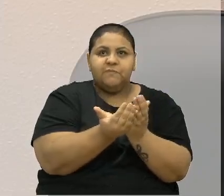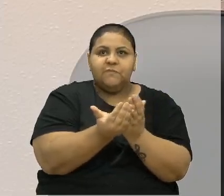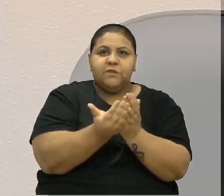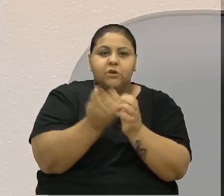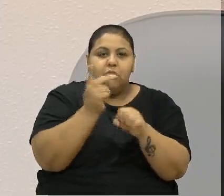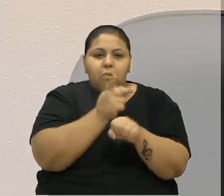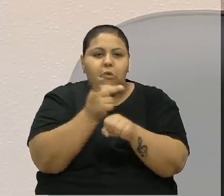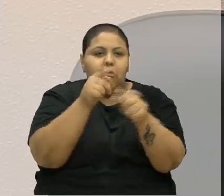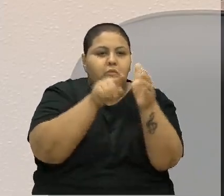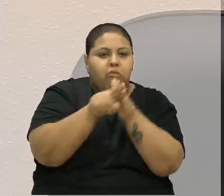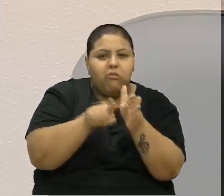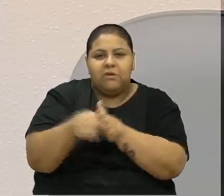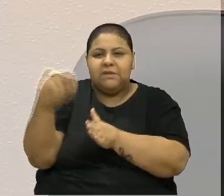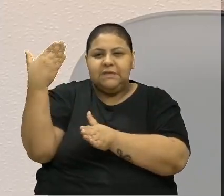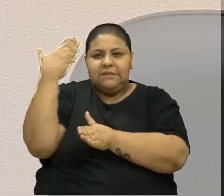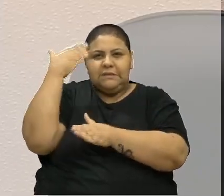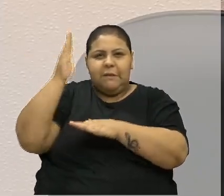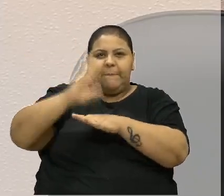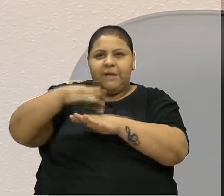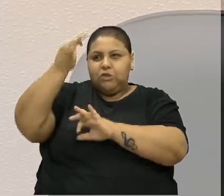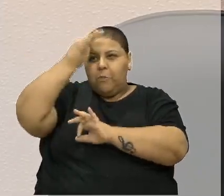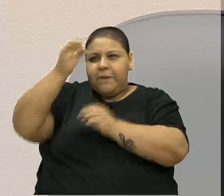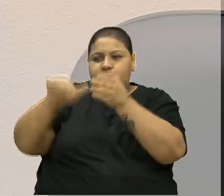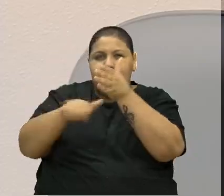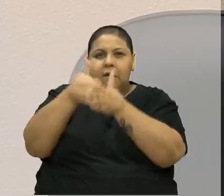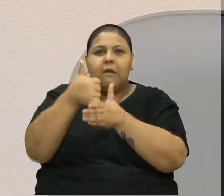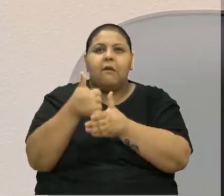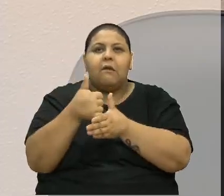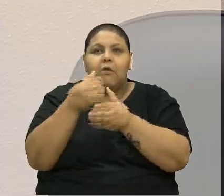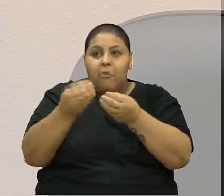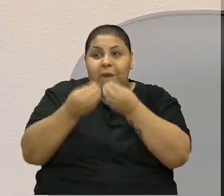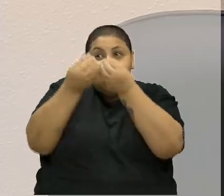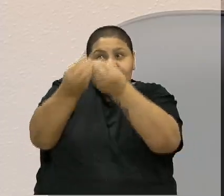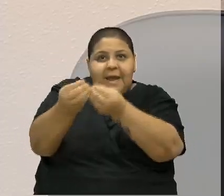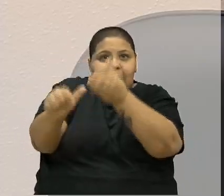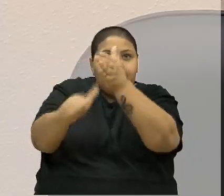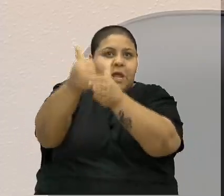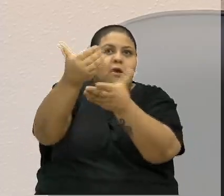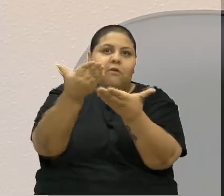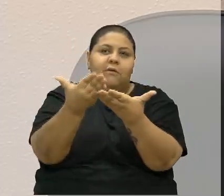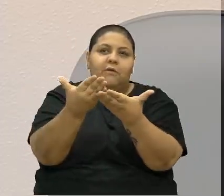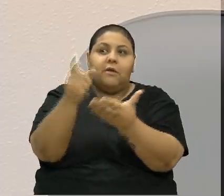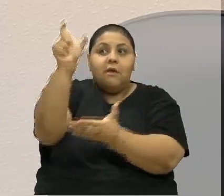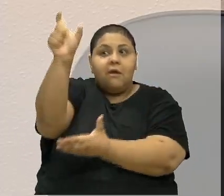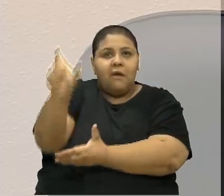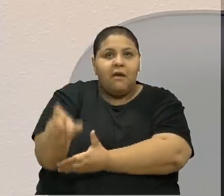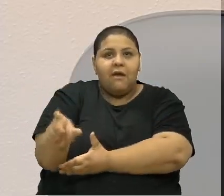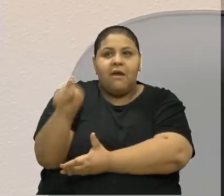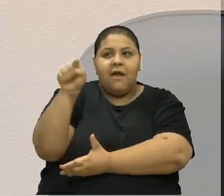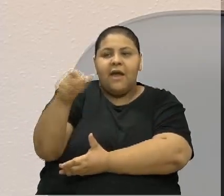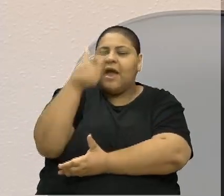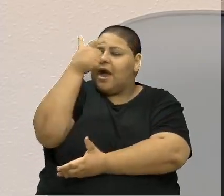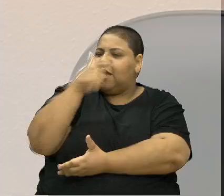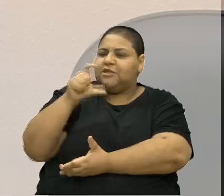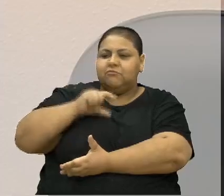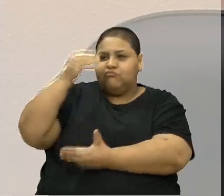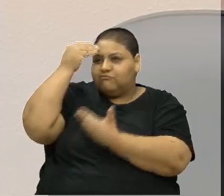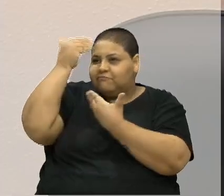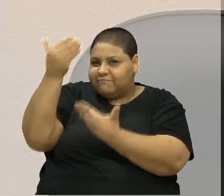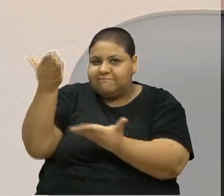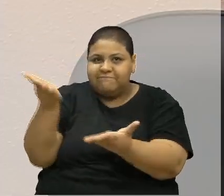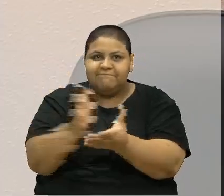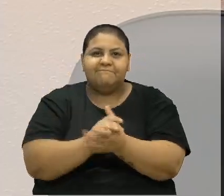atrás de saber mais, de entender mais, de compreender mais, para entregar mais. Acácio, eu acho que nós temos muito a agradecer, então